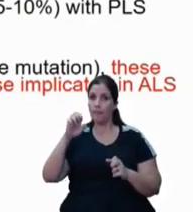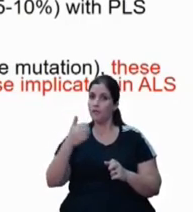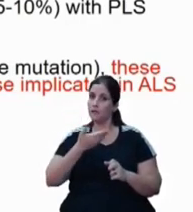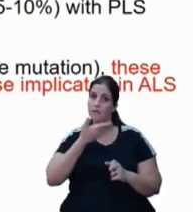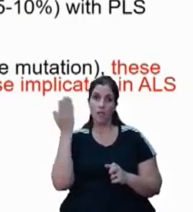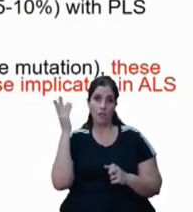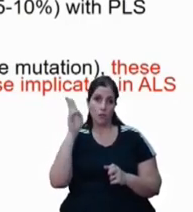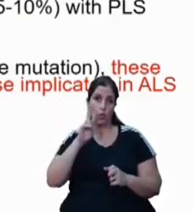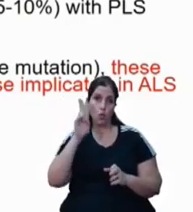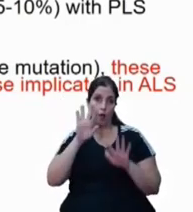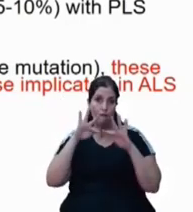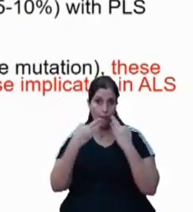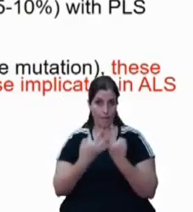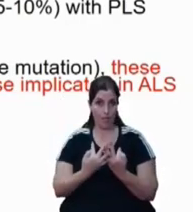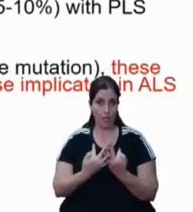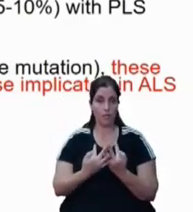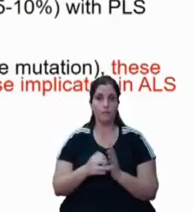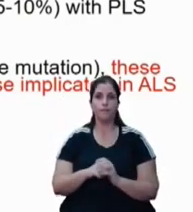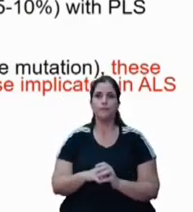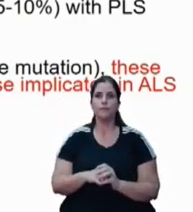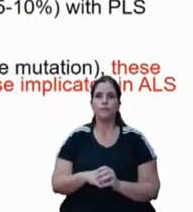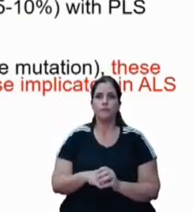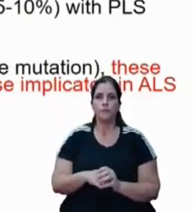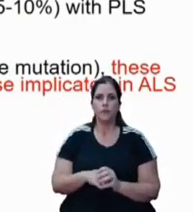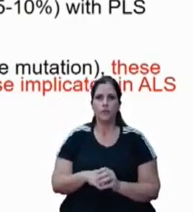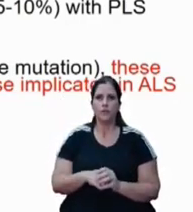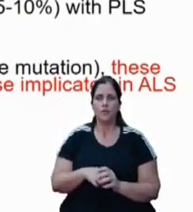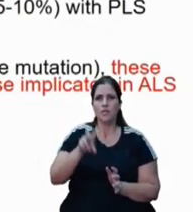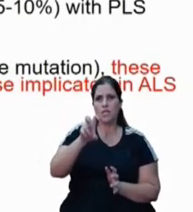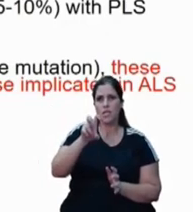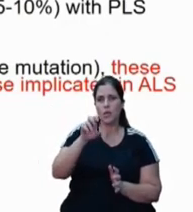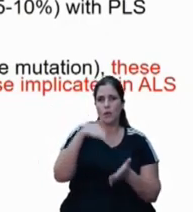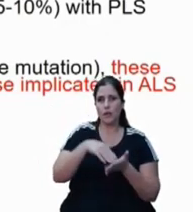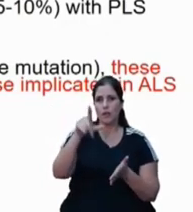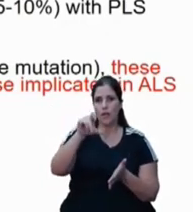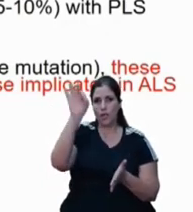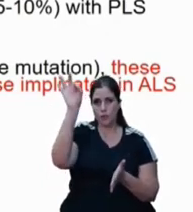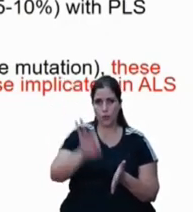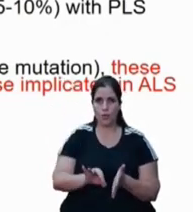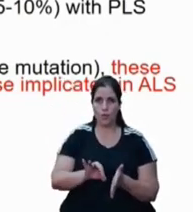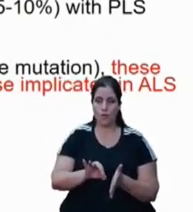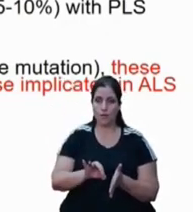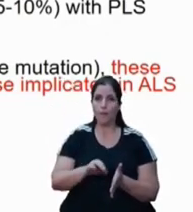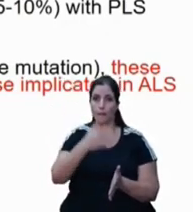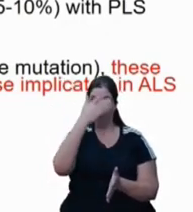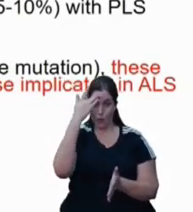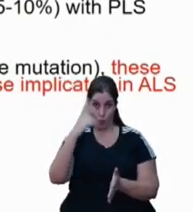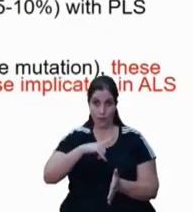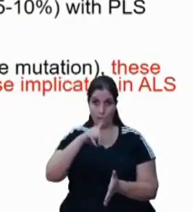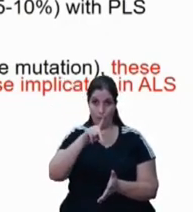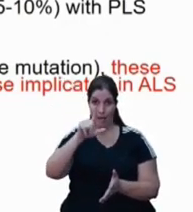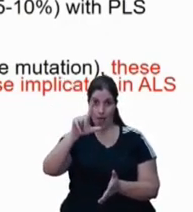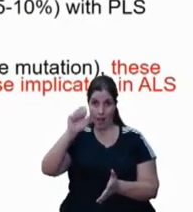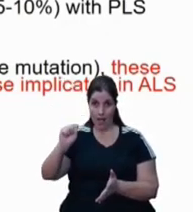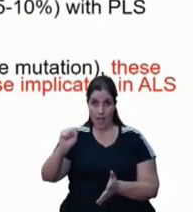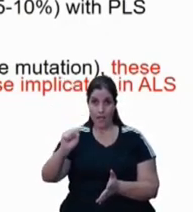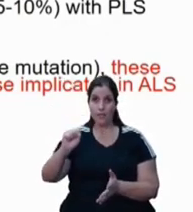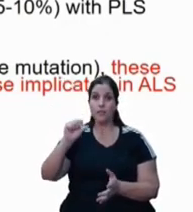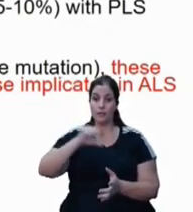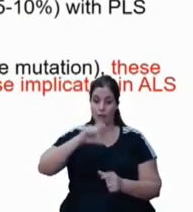familiar, tendo tido de 5 a 10% das pessoas com a síndrome PLS identificado mutações